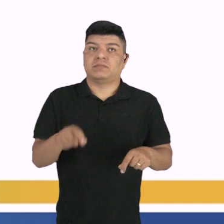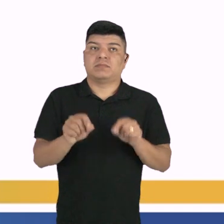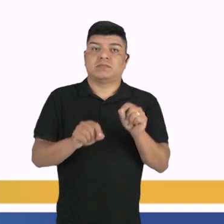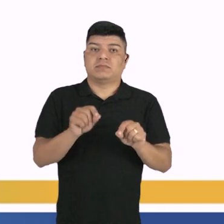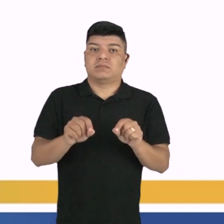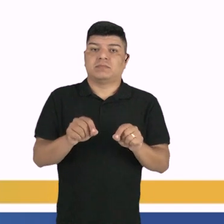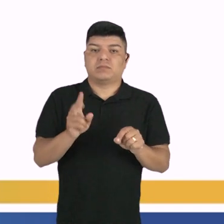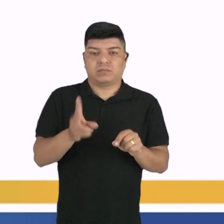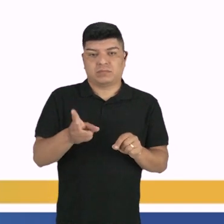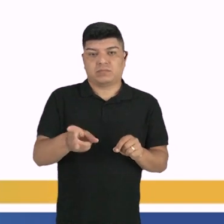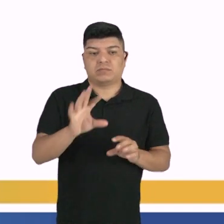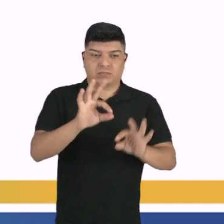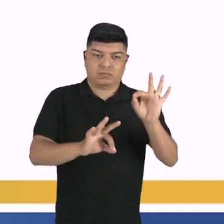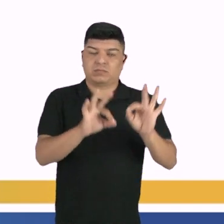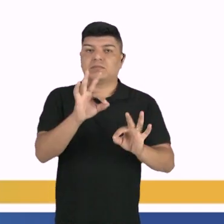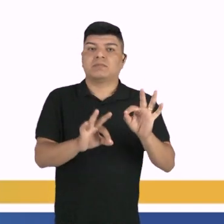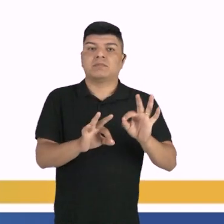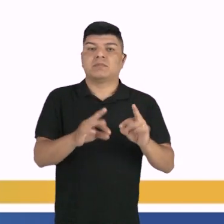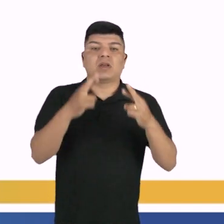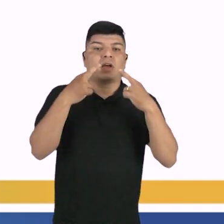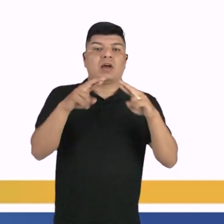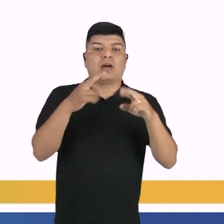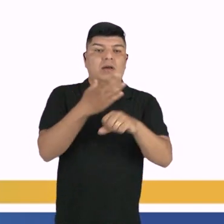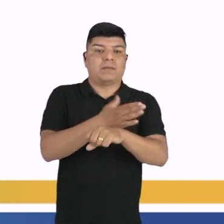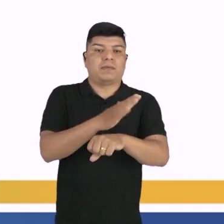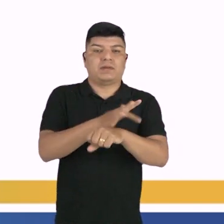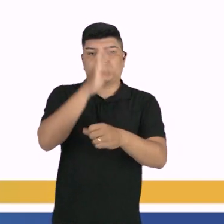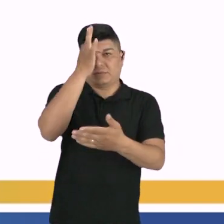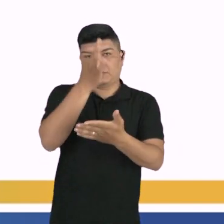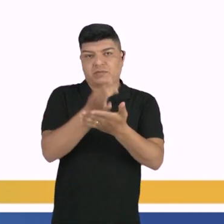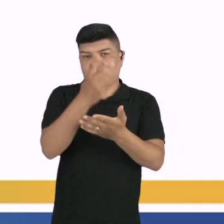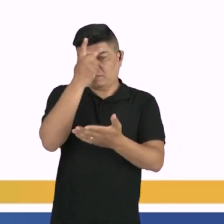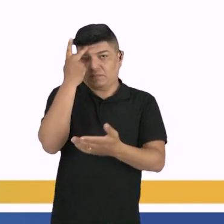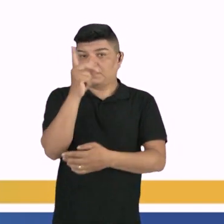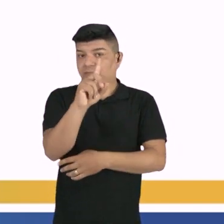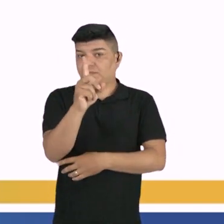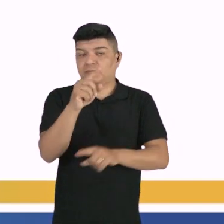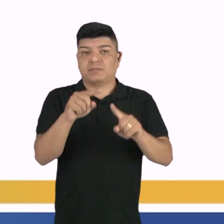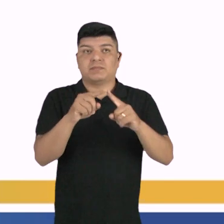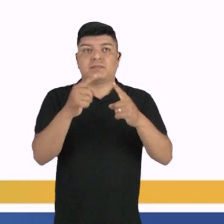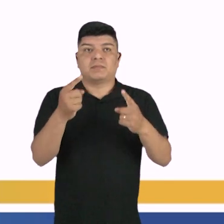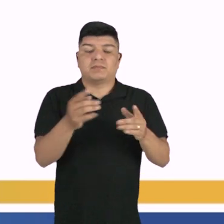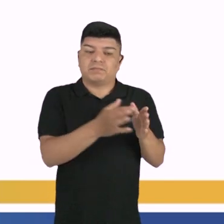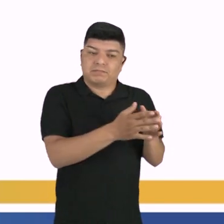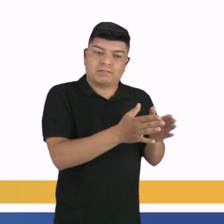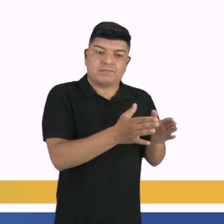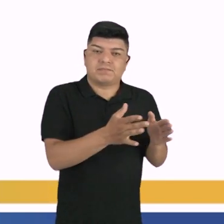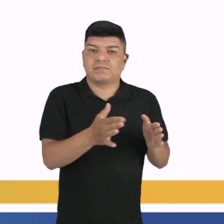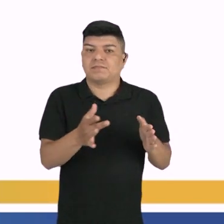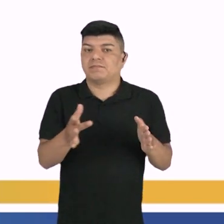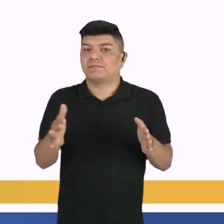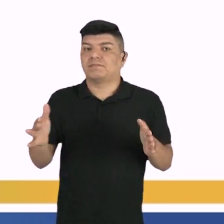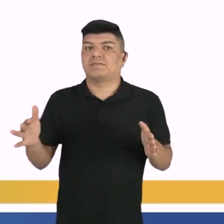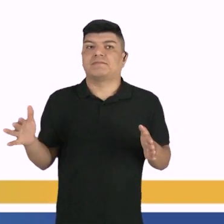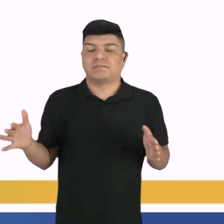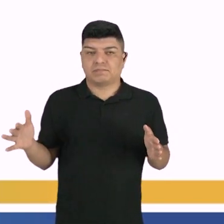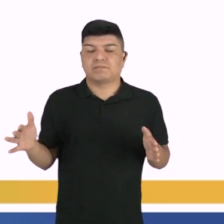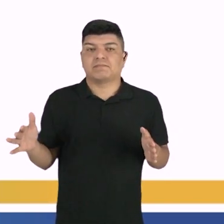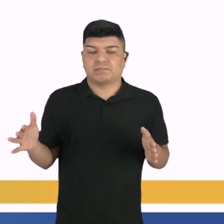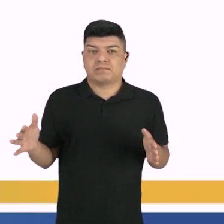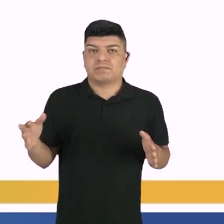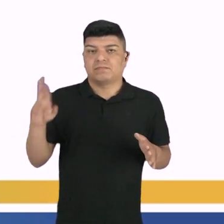poder político. Maquiavel, ele não foi um crítico da religião, ao contrário, ele disse que a